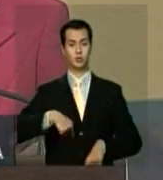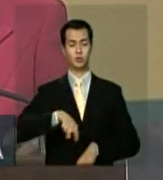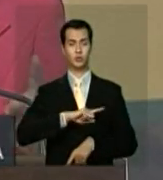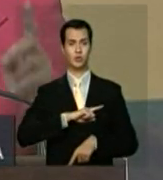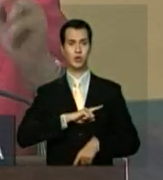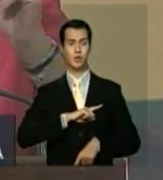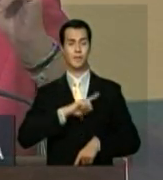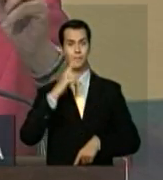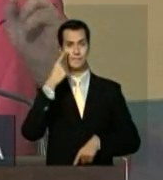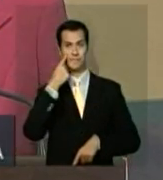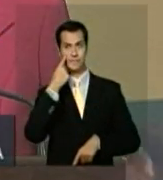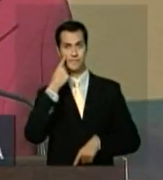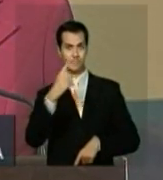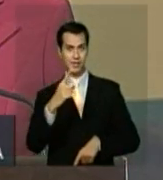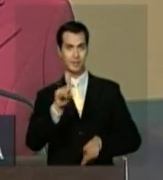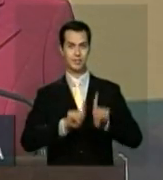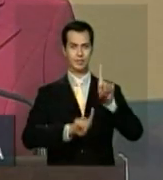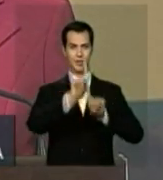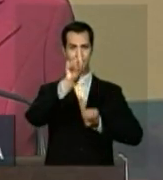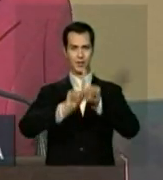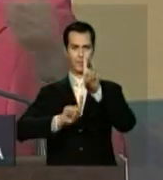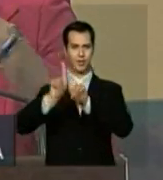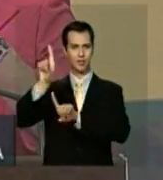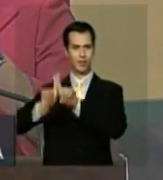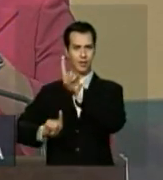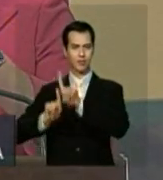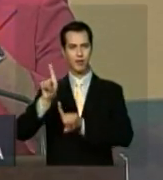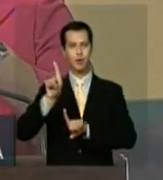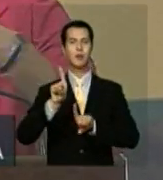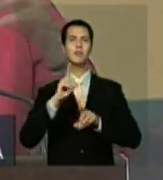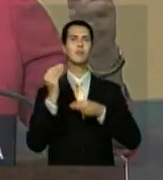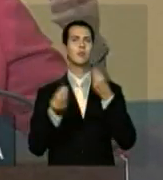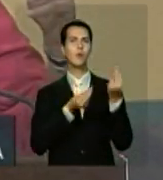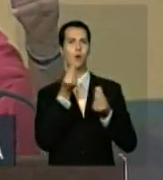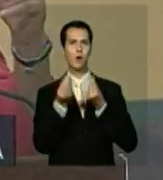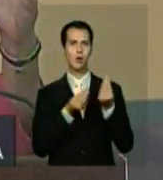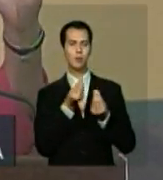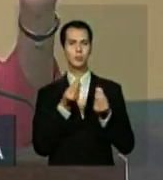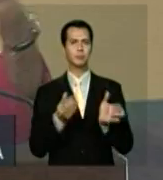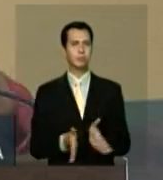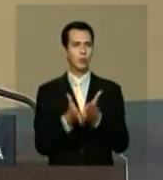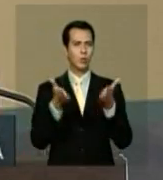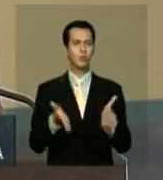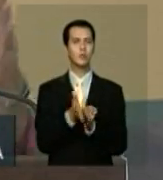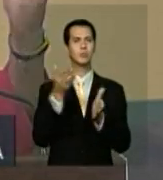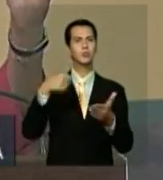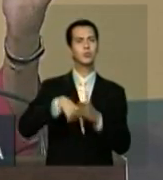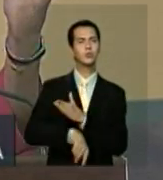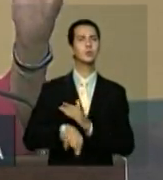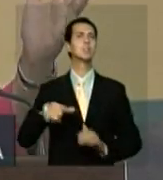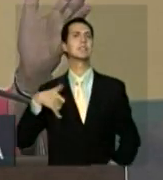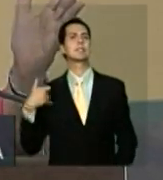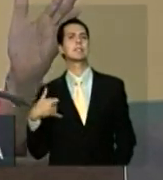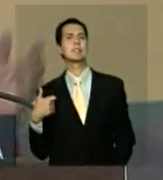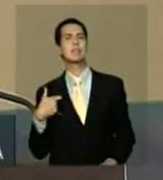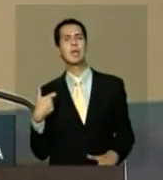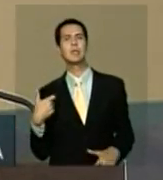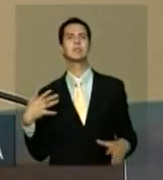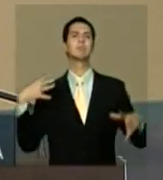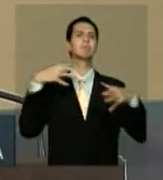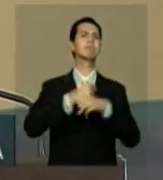etária dos extremamente pobres pela pelas diferentes idades né distribuição